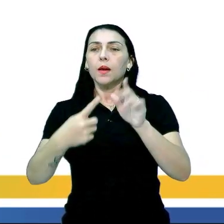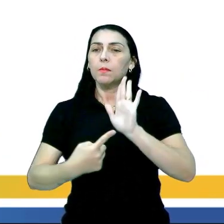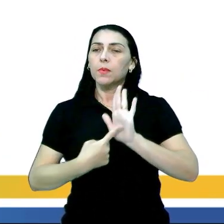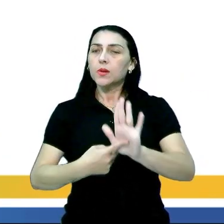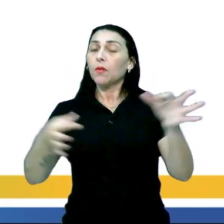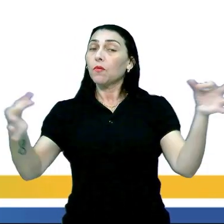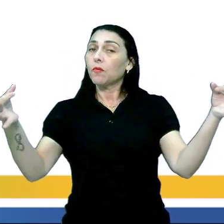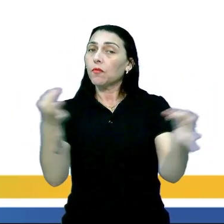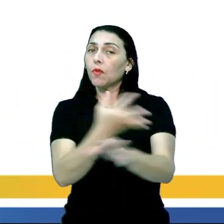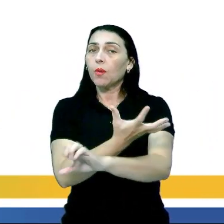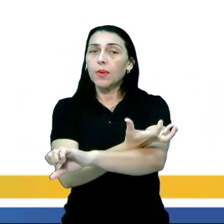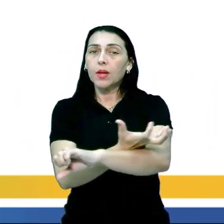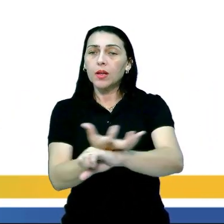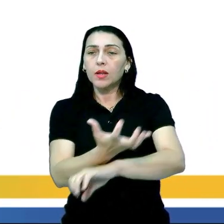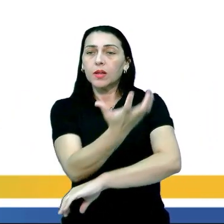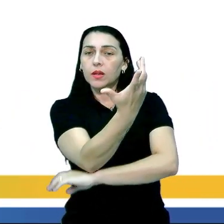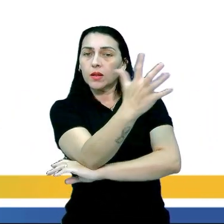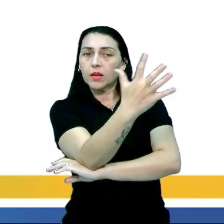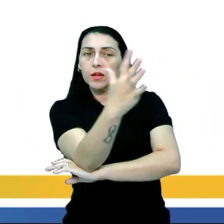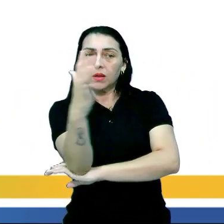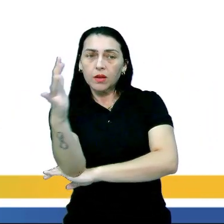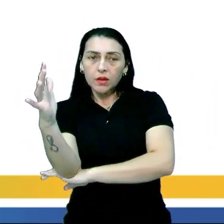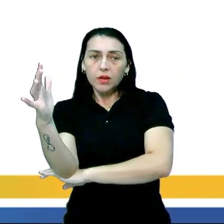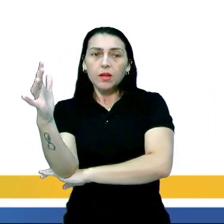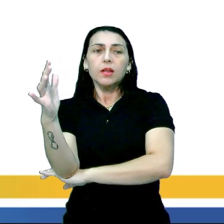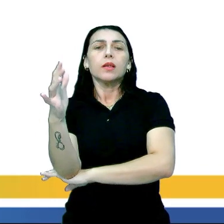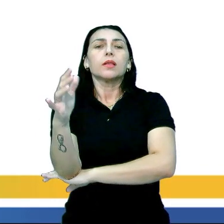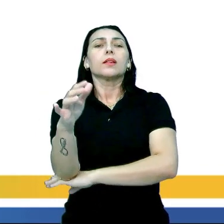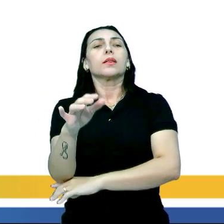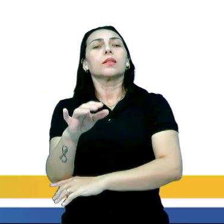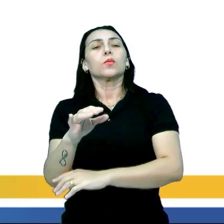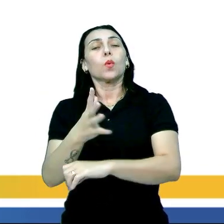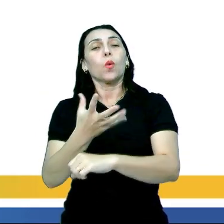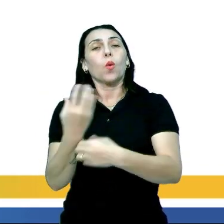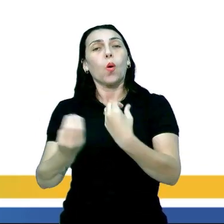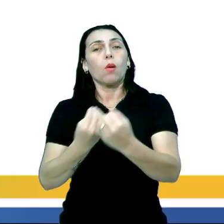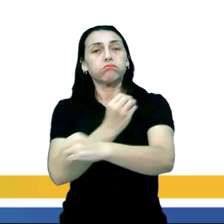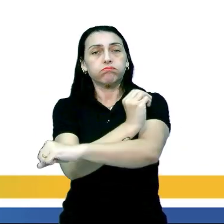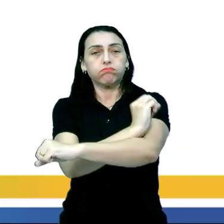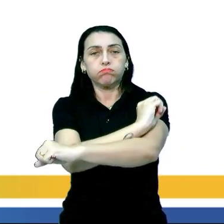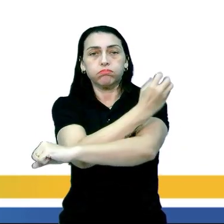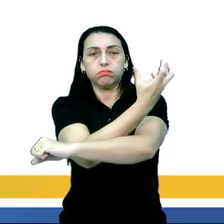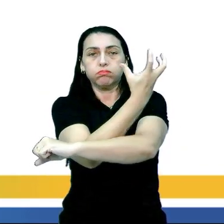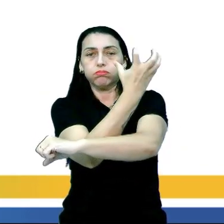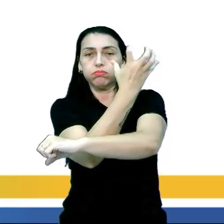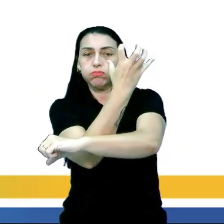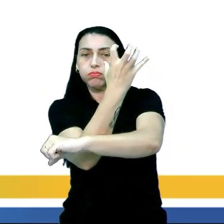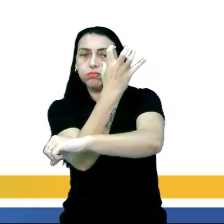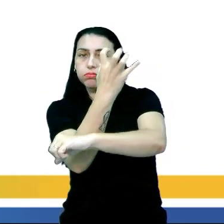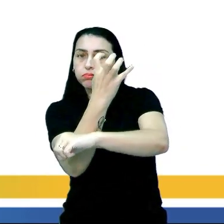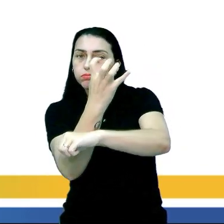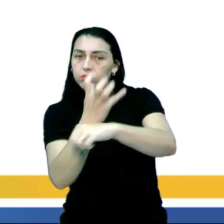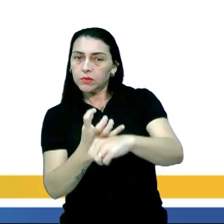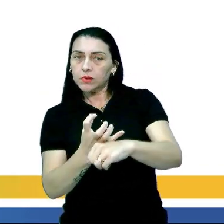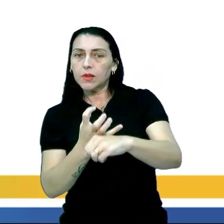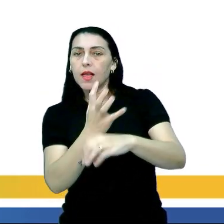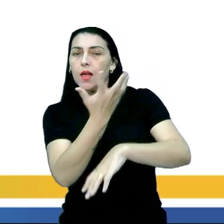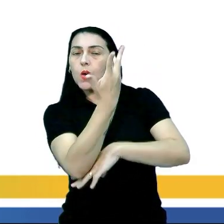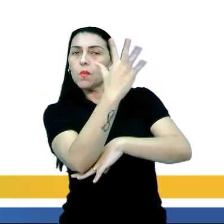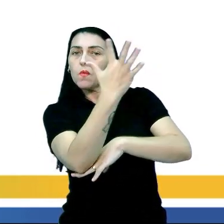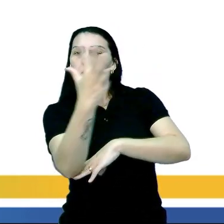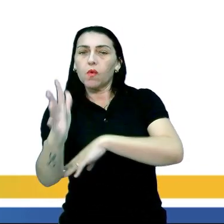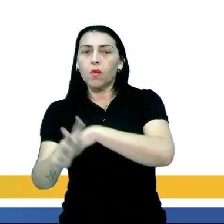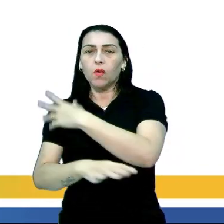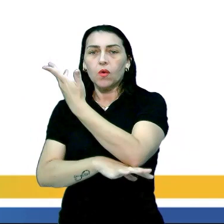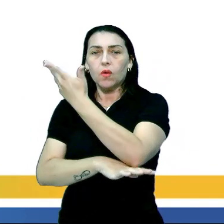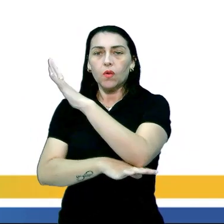já falava, Nazis Acib-Abissab, motivo pelo qual vai apresentar diversas formações